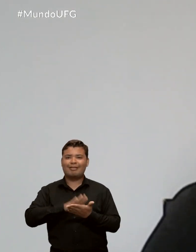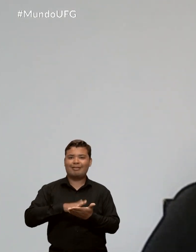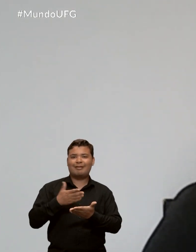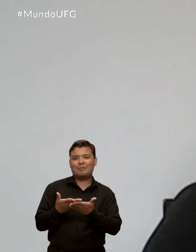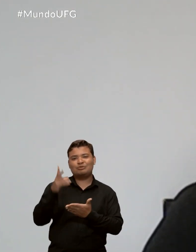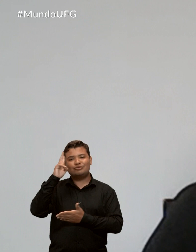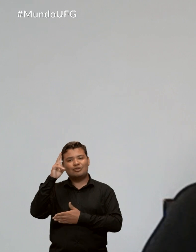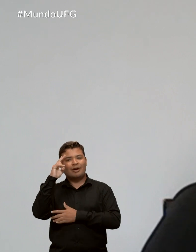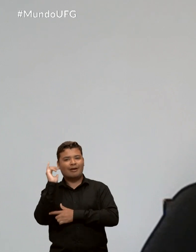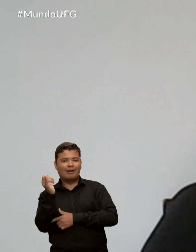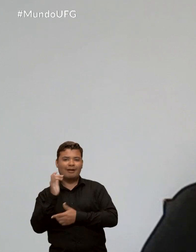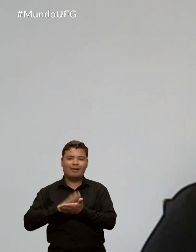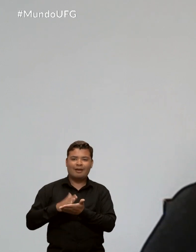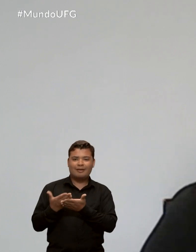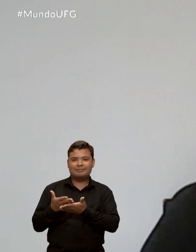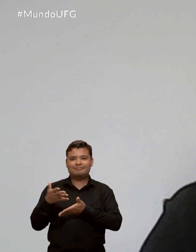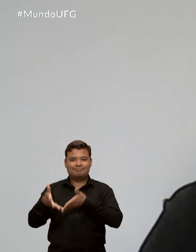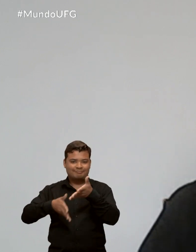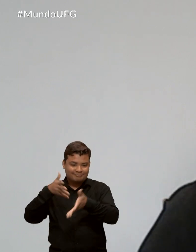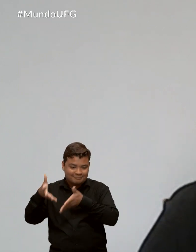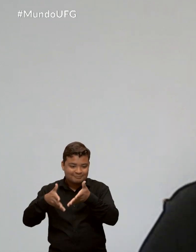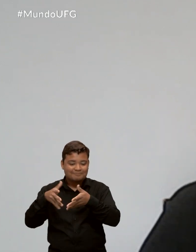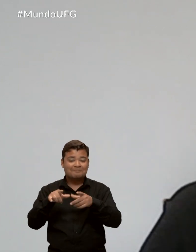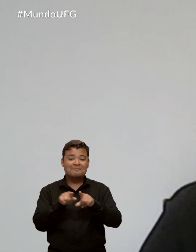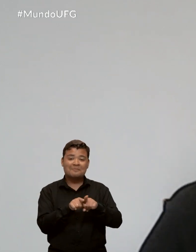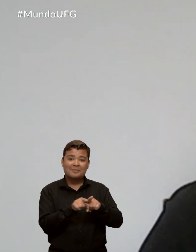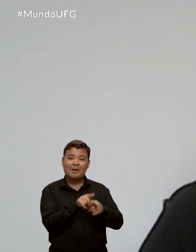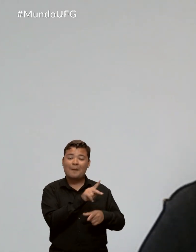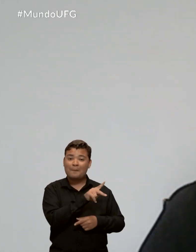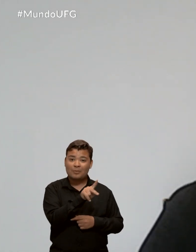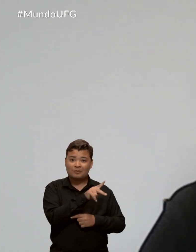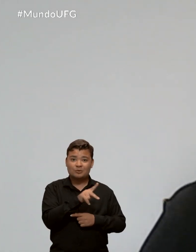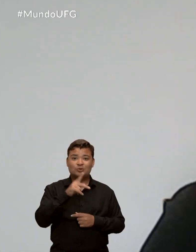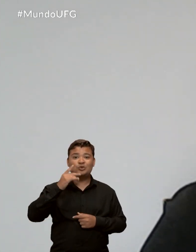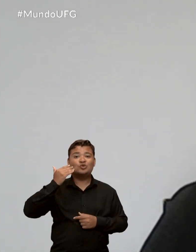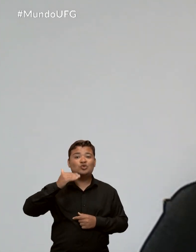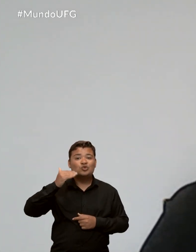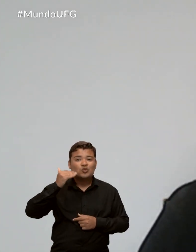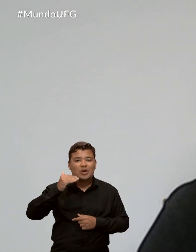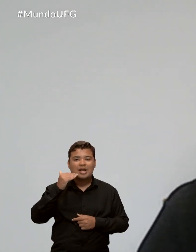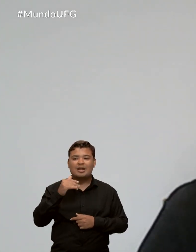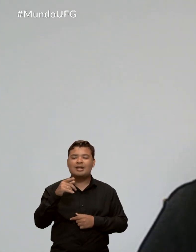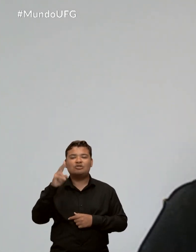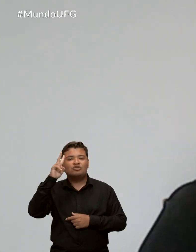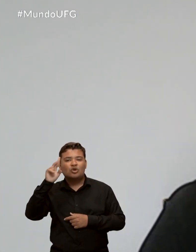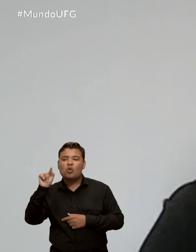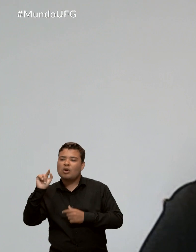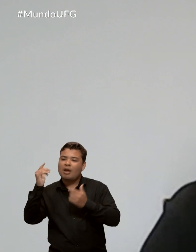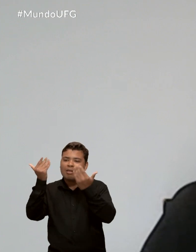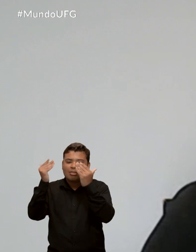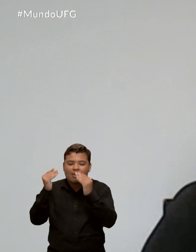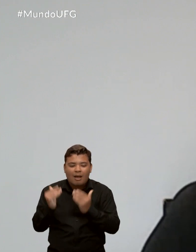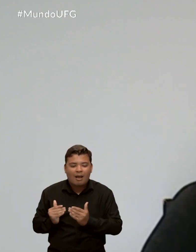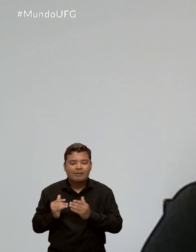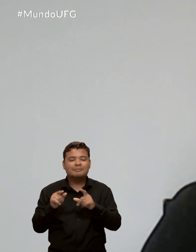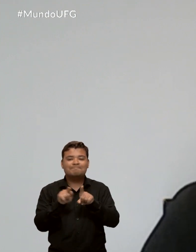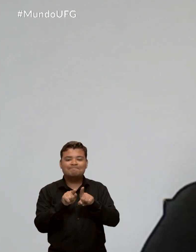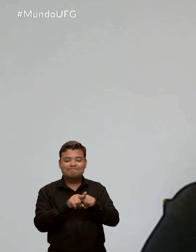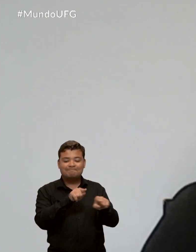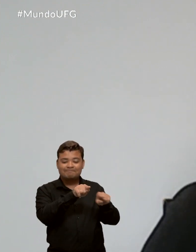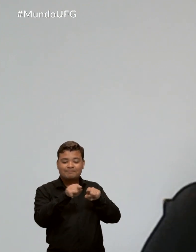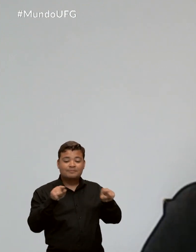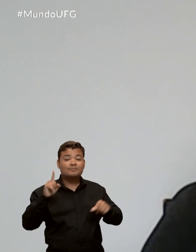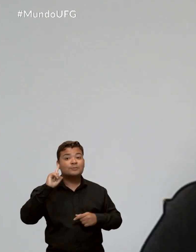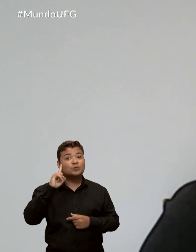história, né? E depois a professora Sueli fazia uma análise dessa história, os surdos faziam